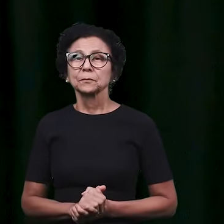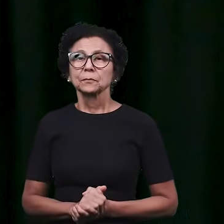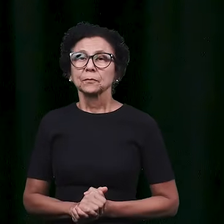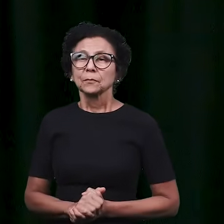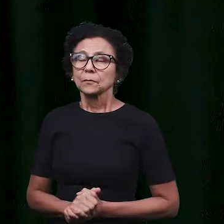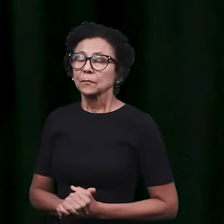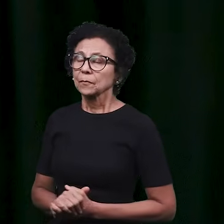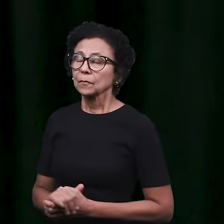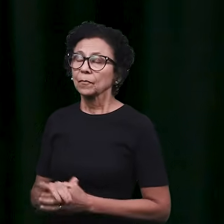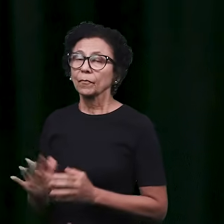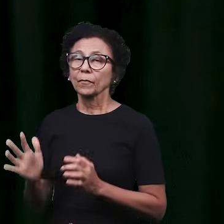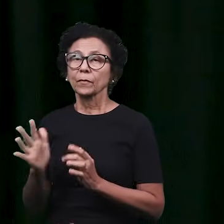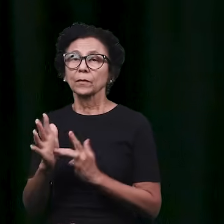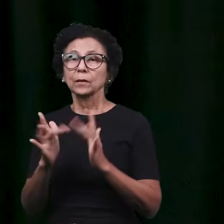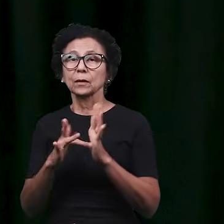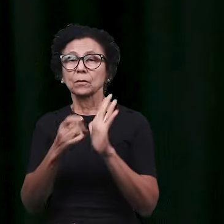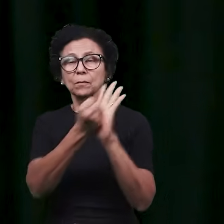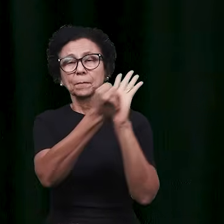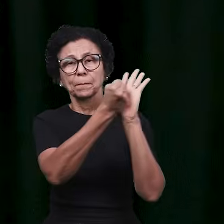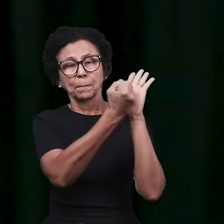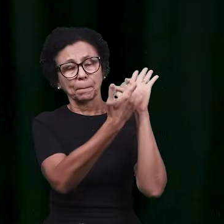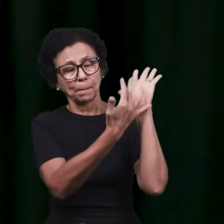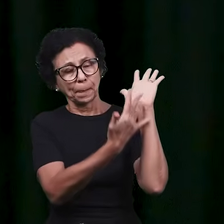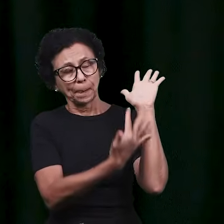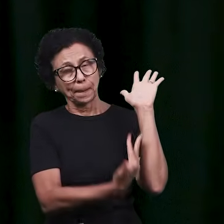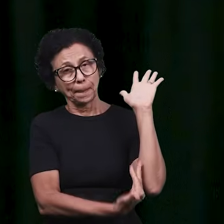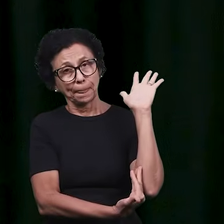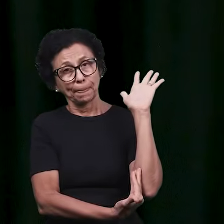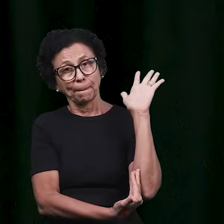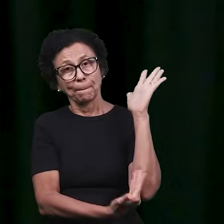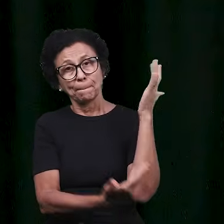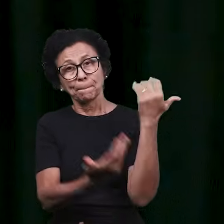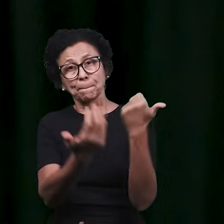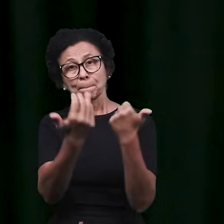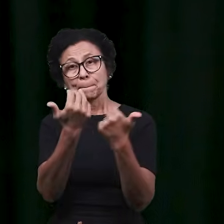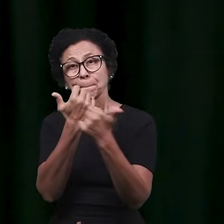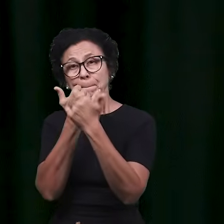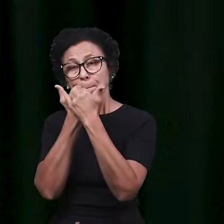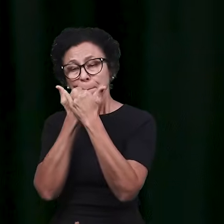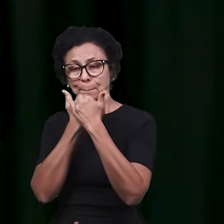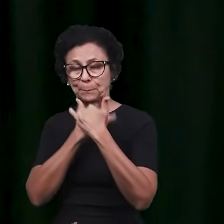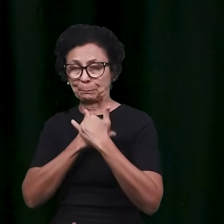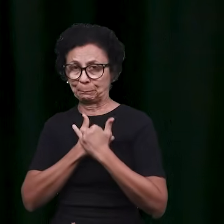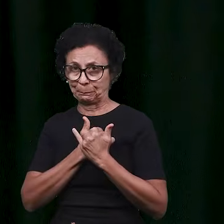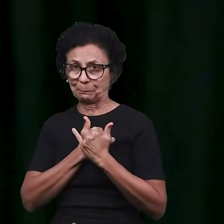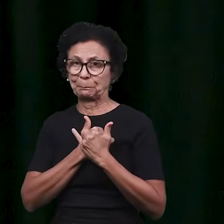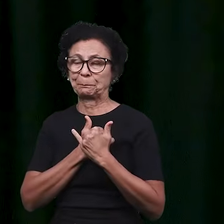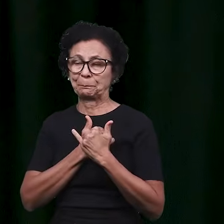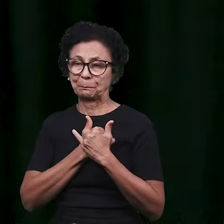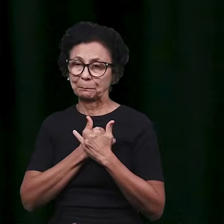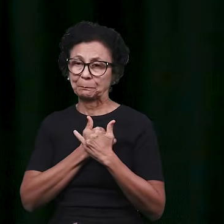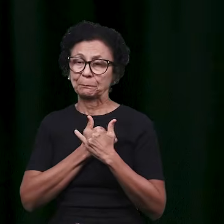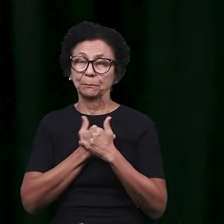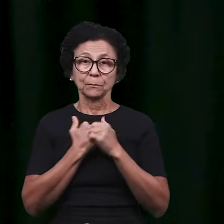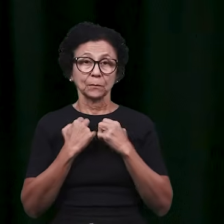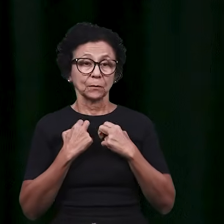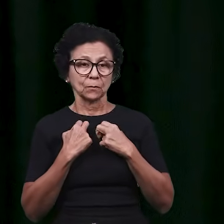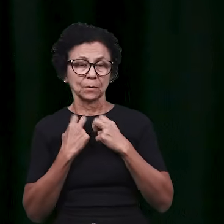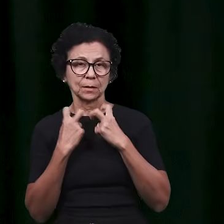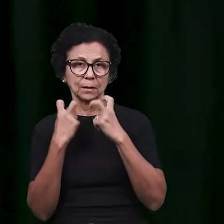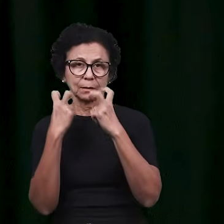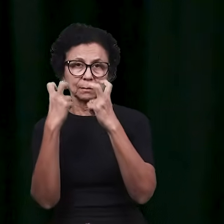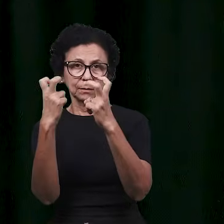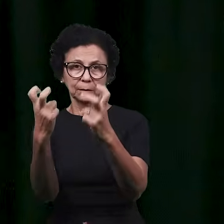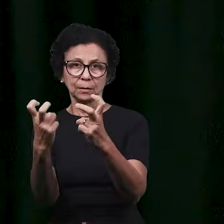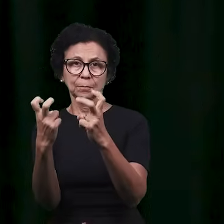Jesus derramou o seu sangue, diz a Bíblia, para perdão dos nossos pecados. Quando você clama pelo